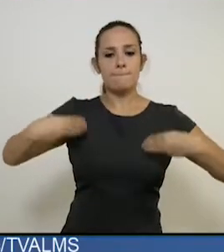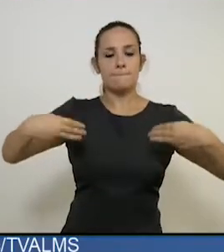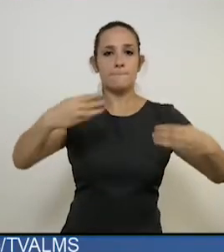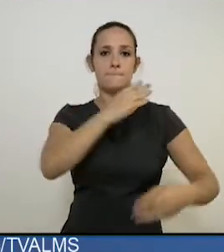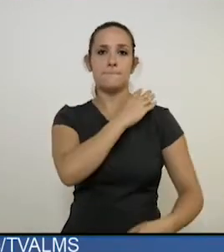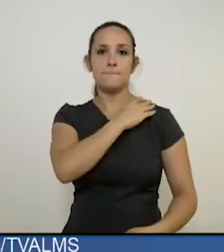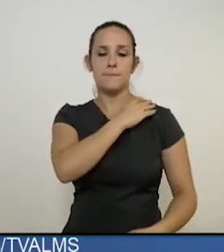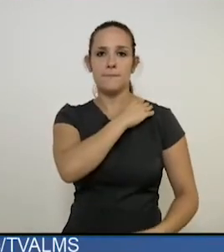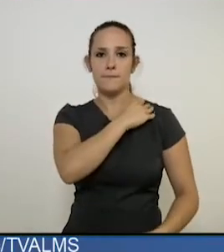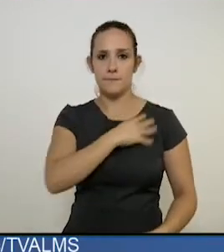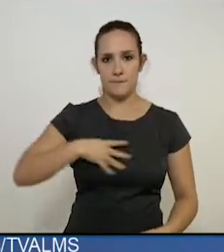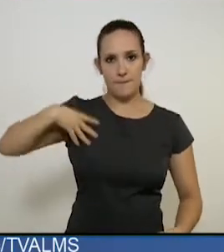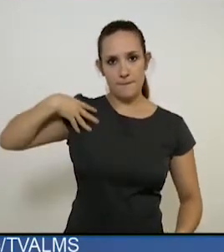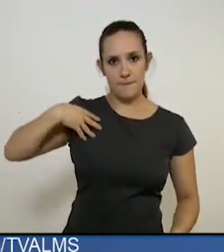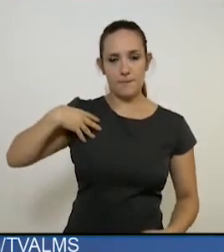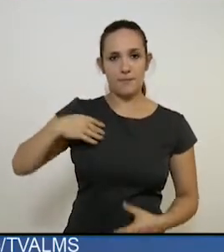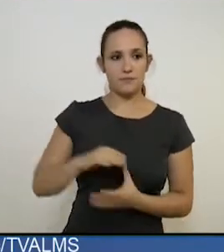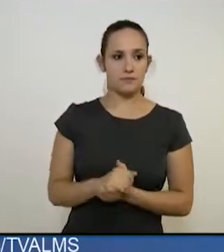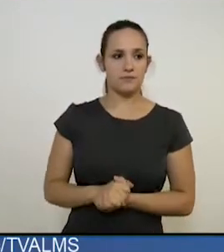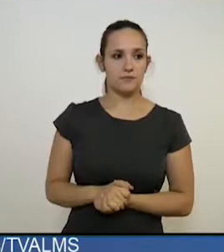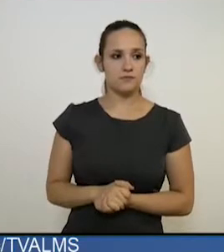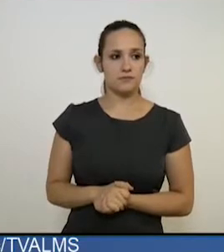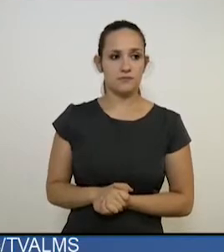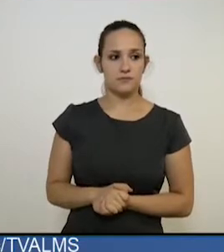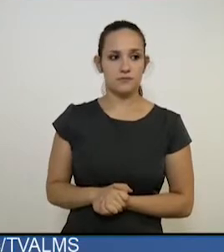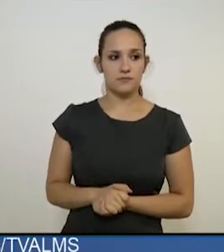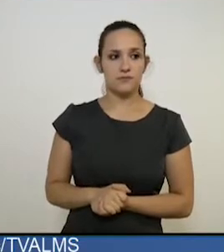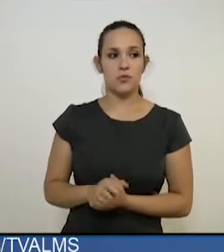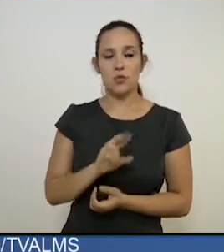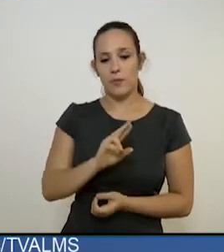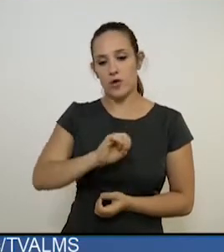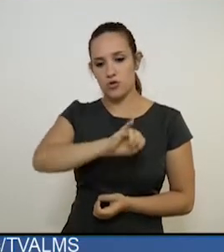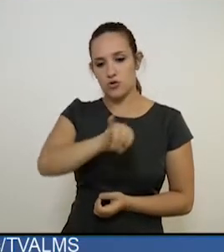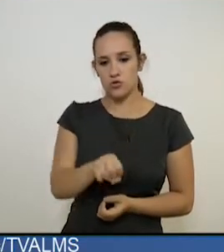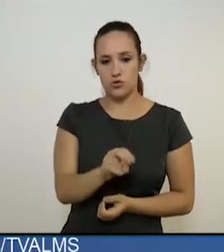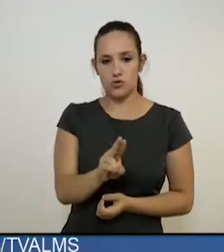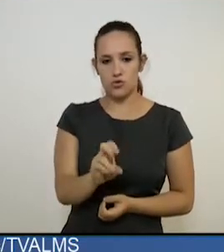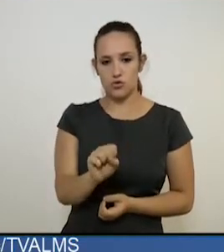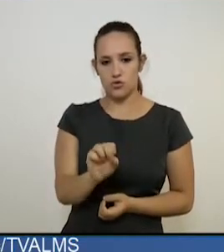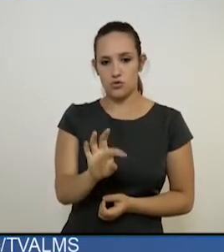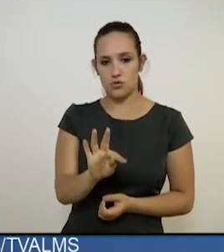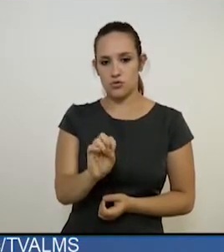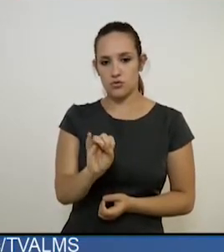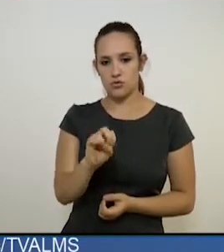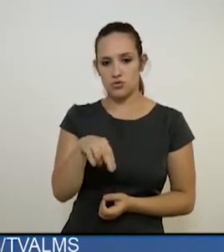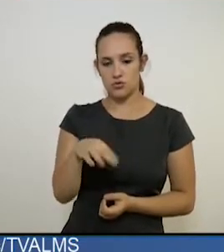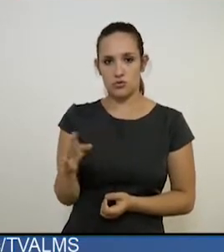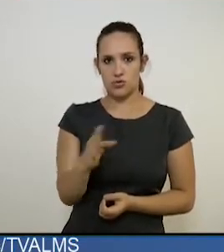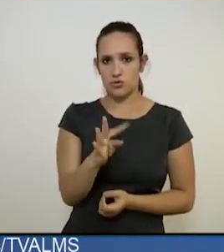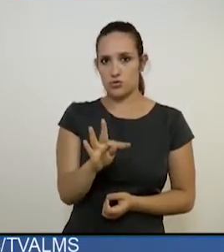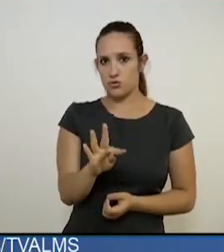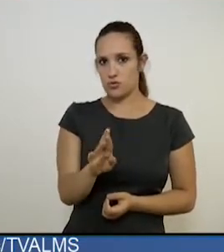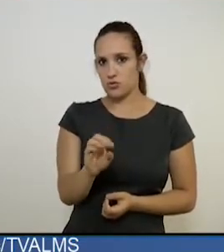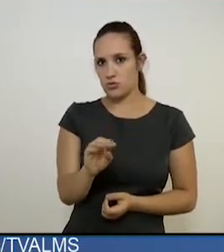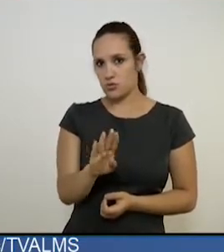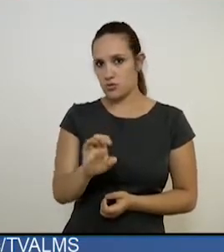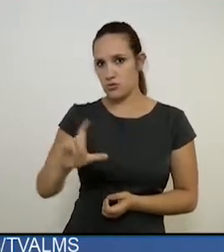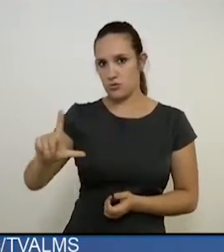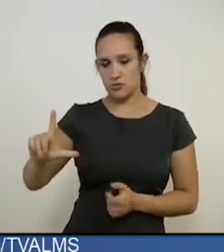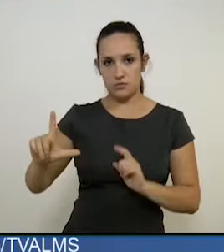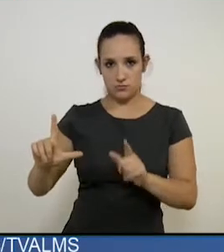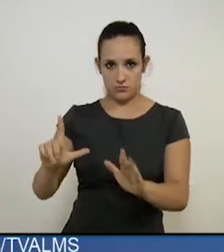Justin Trudeau. Acho que é assim que se soletra o nome dele, que se fala o nome. Que